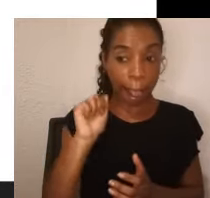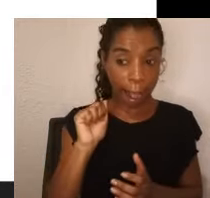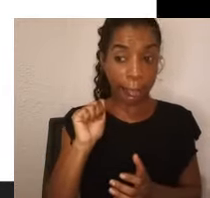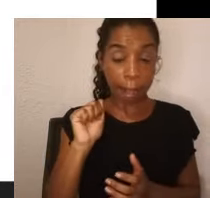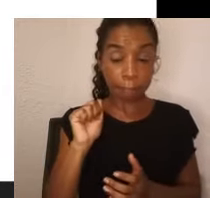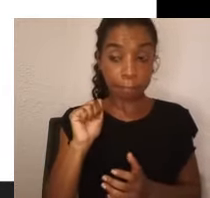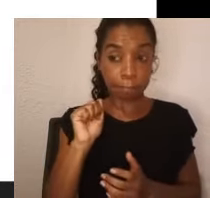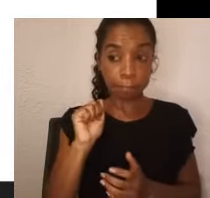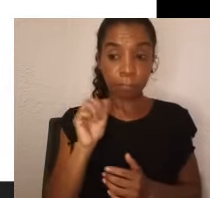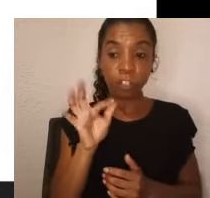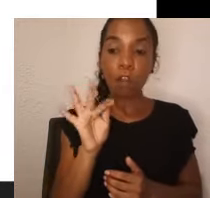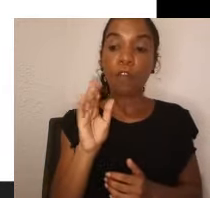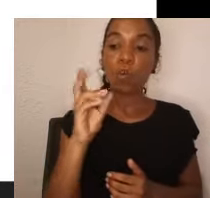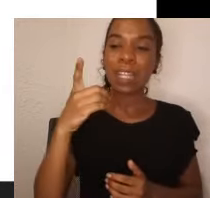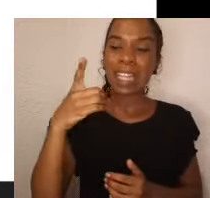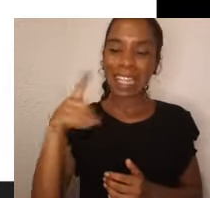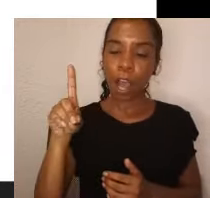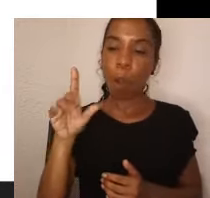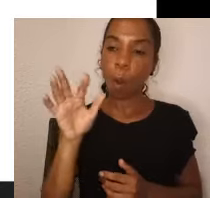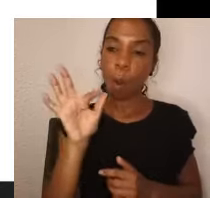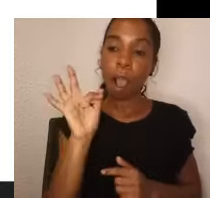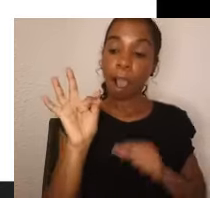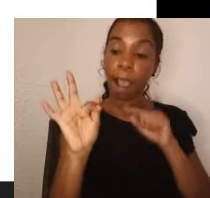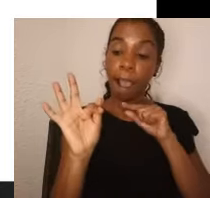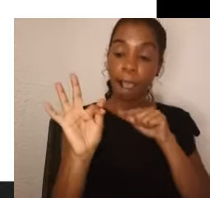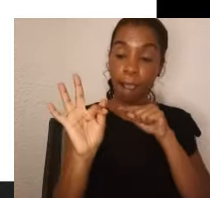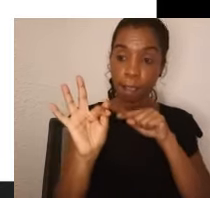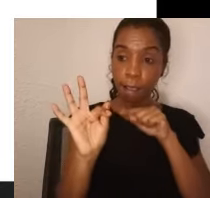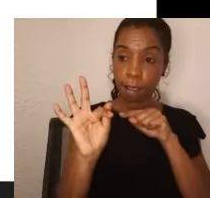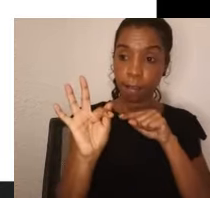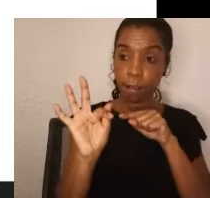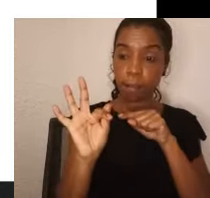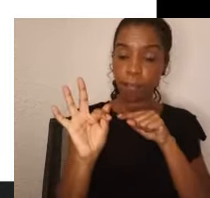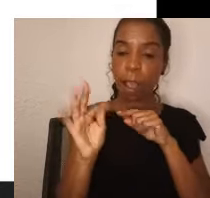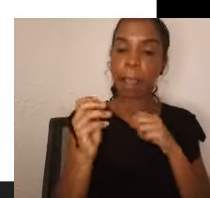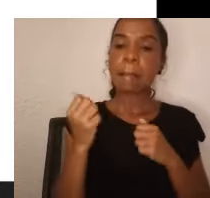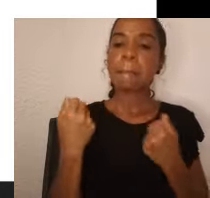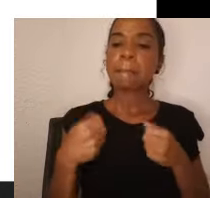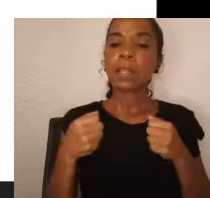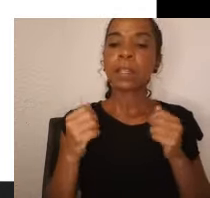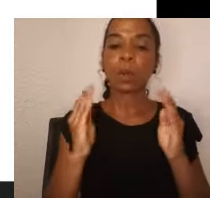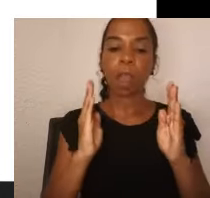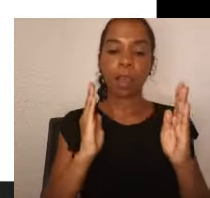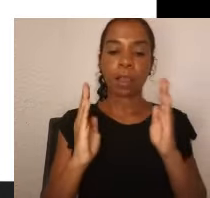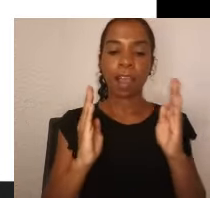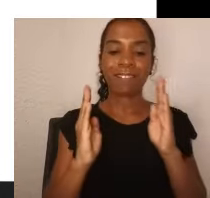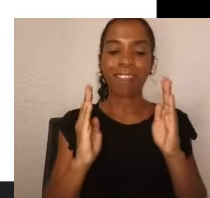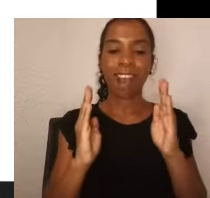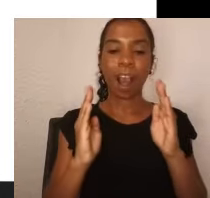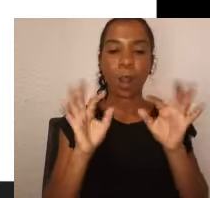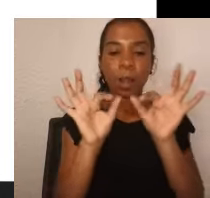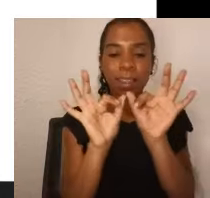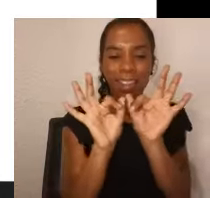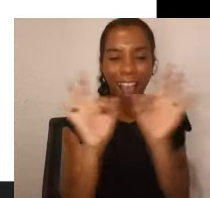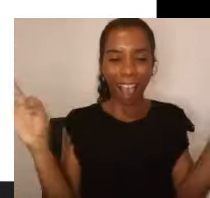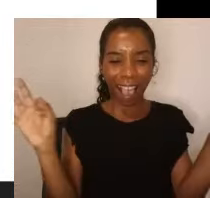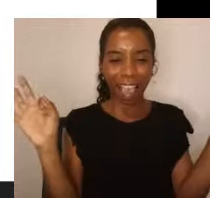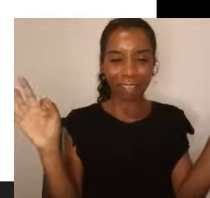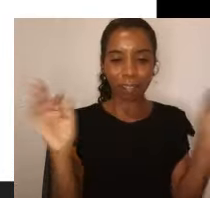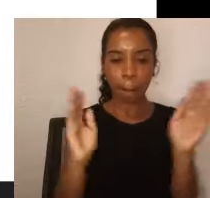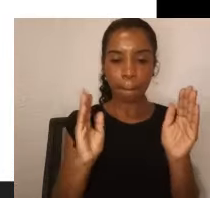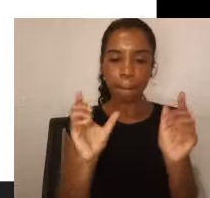função f, né, esse domínio tem que ser um intervalo da reta, que não